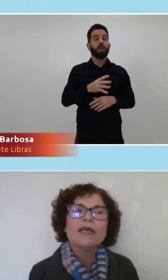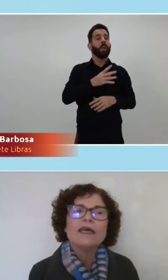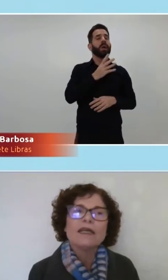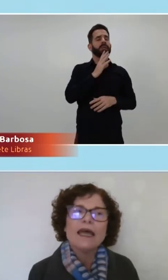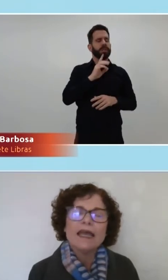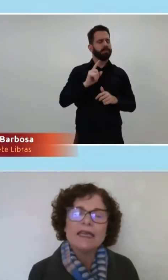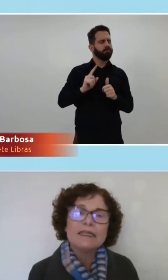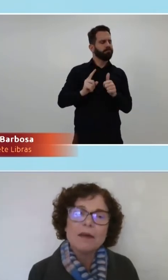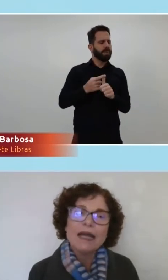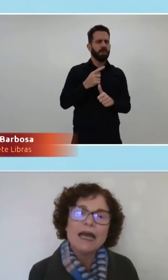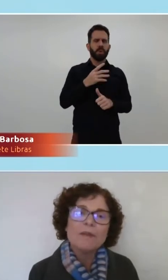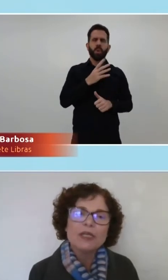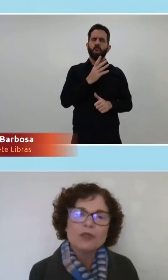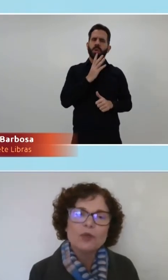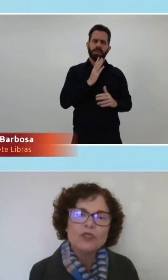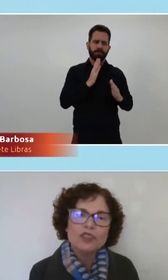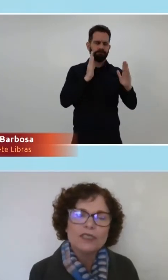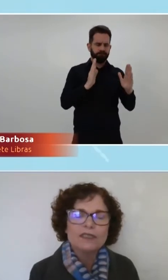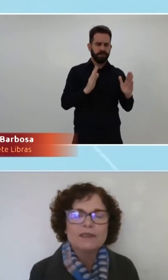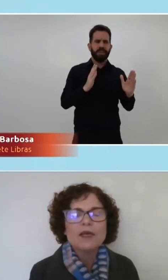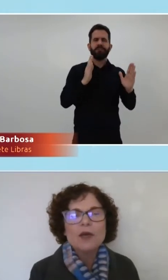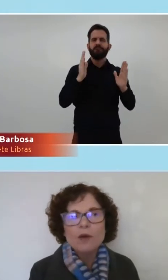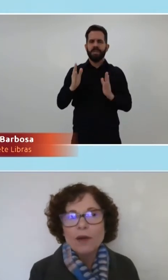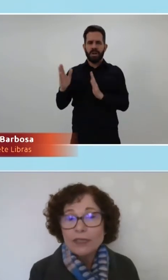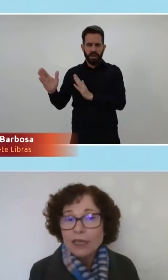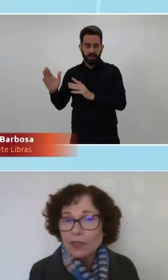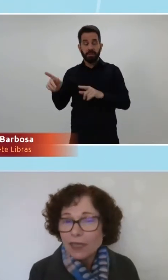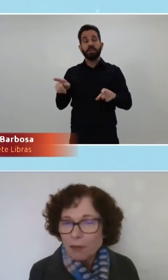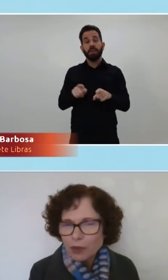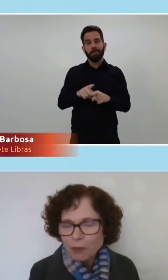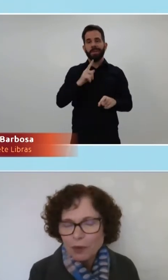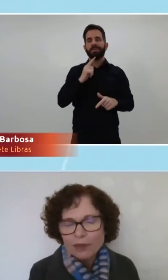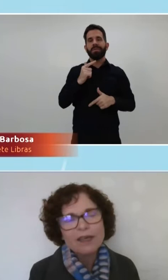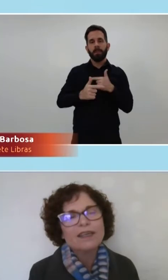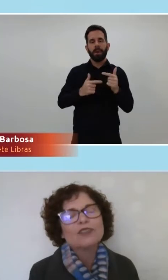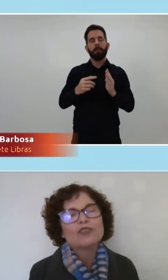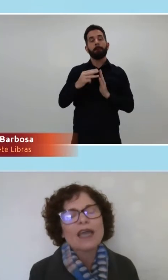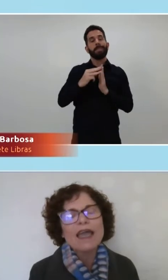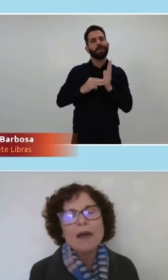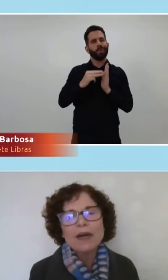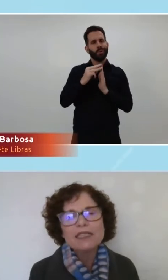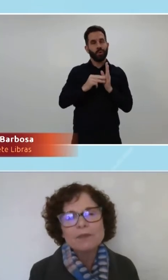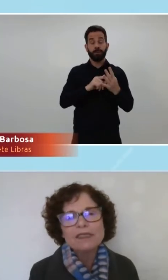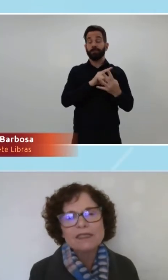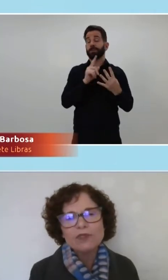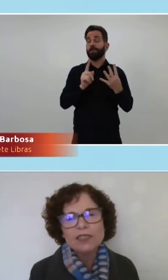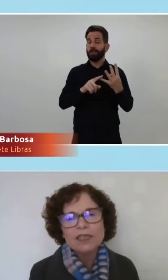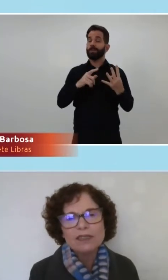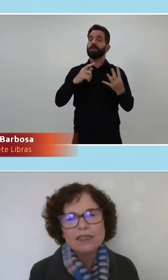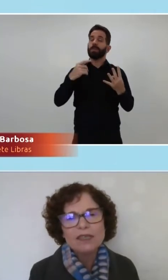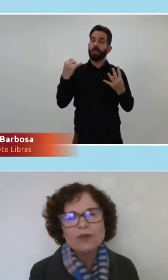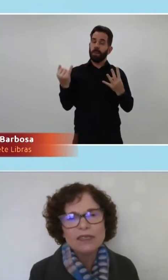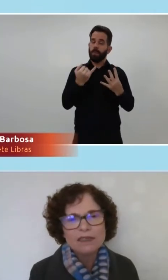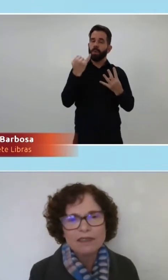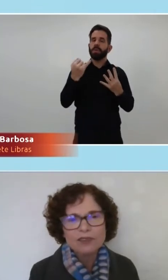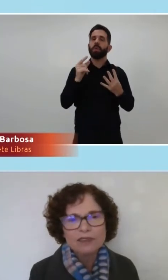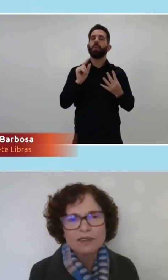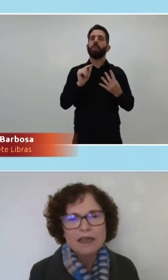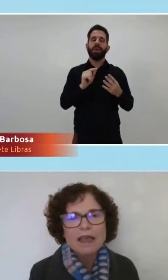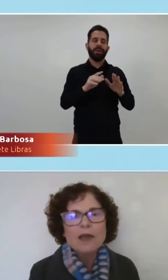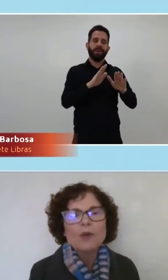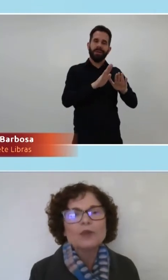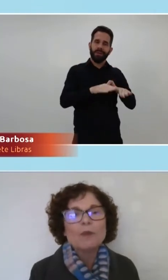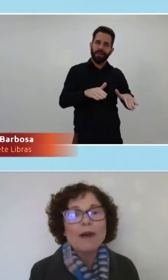informações, né, e trabalhar metodologias. Uma outra coisa que é muito importante é a participação de crianças e